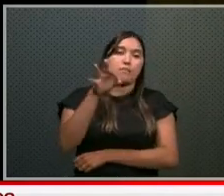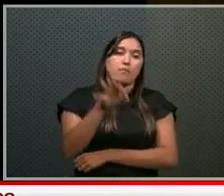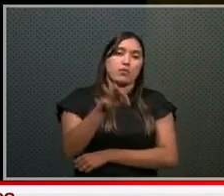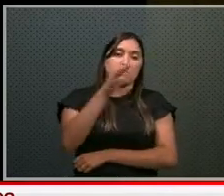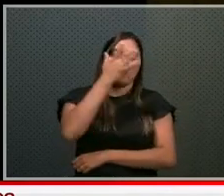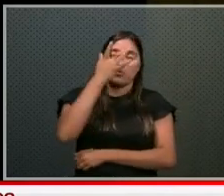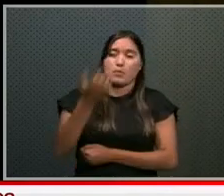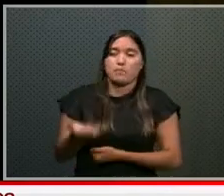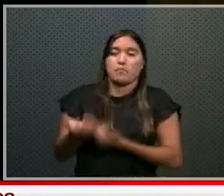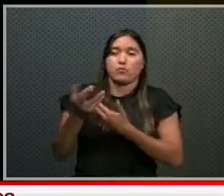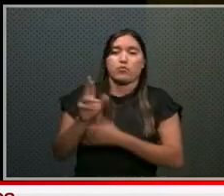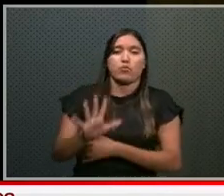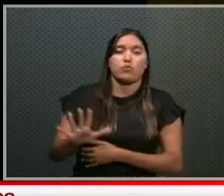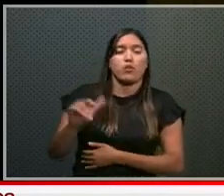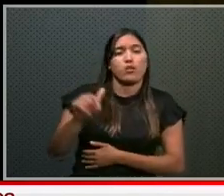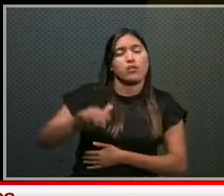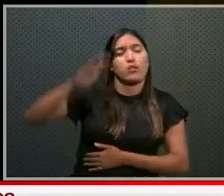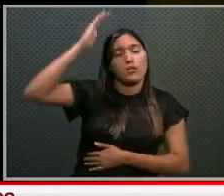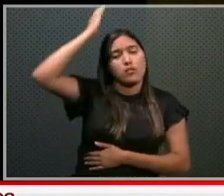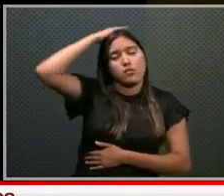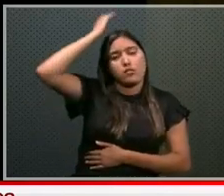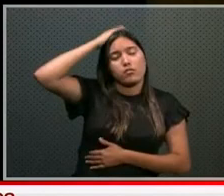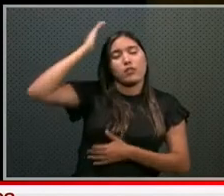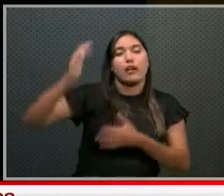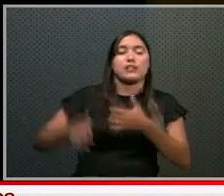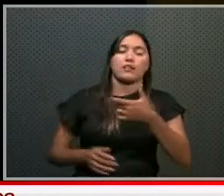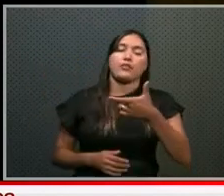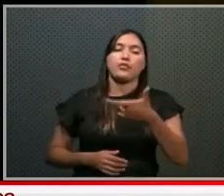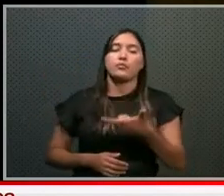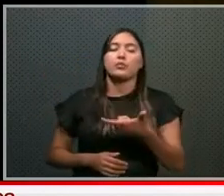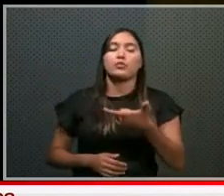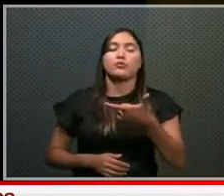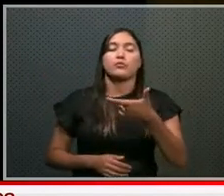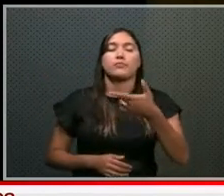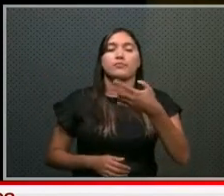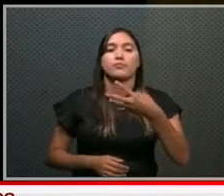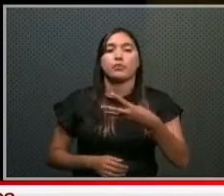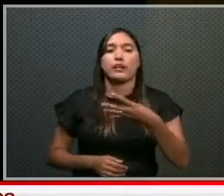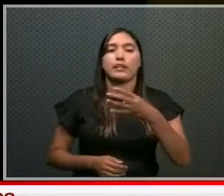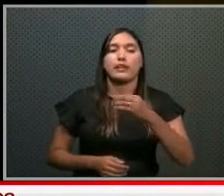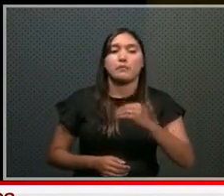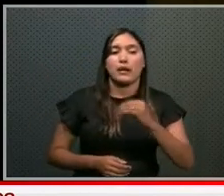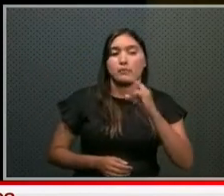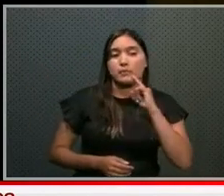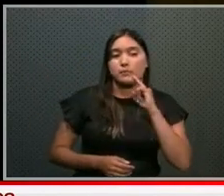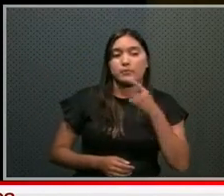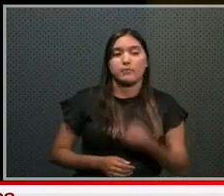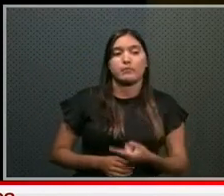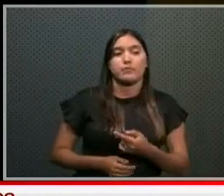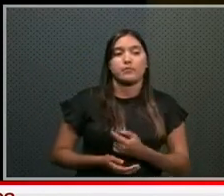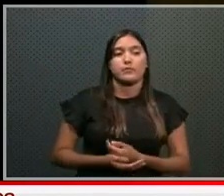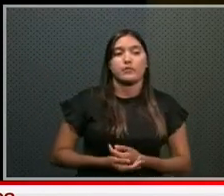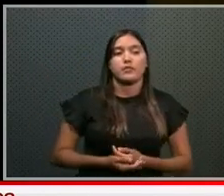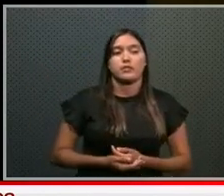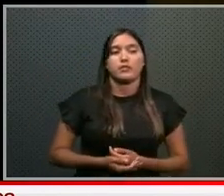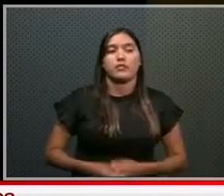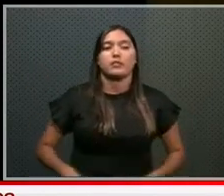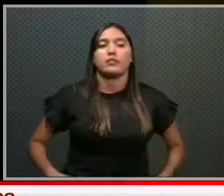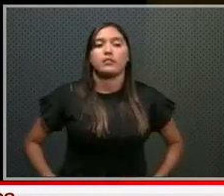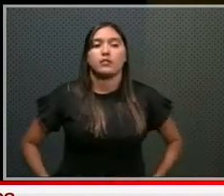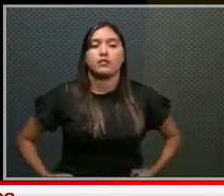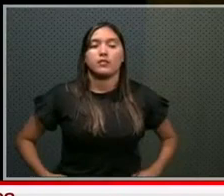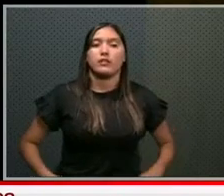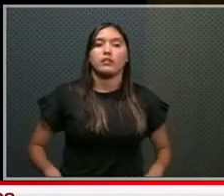no nosso Estado do Pará 240 mil pequenos produtores percentual ainda maior Deputado